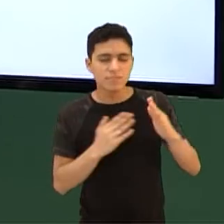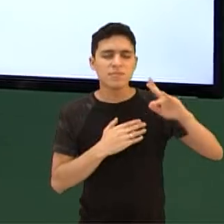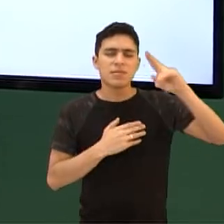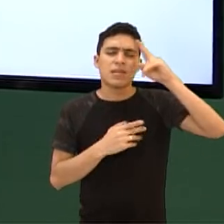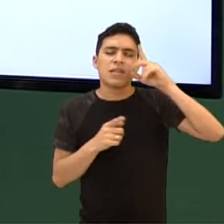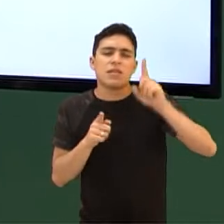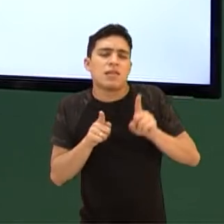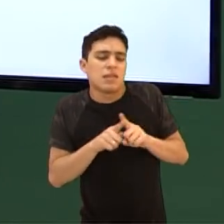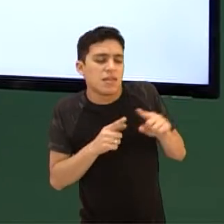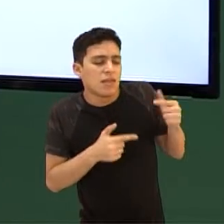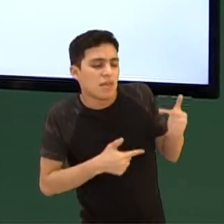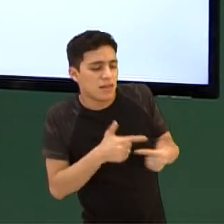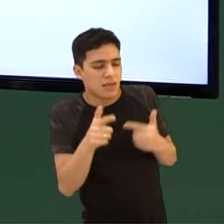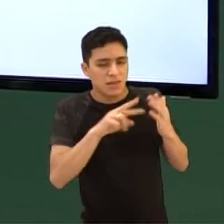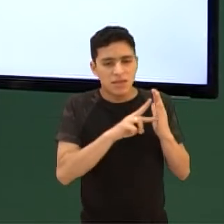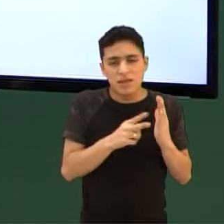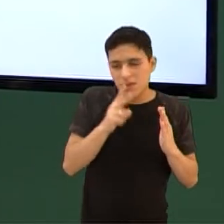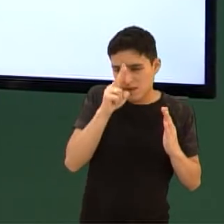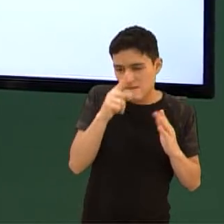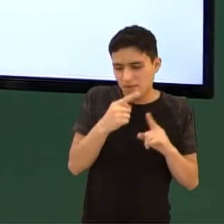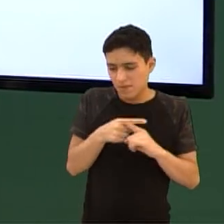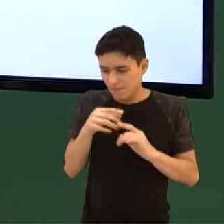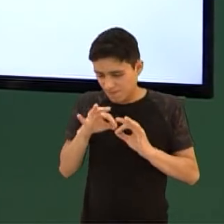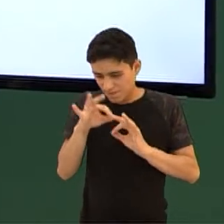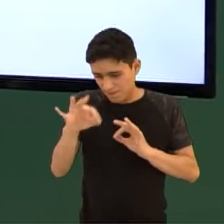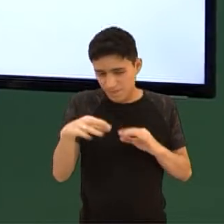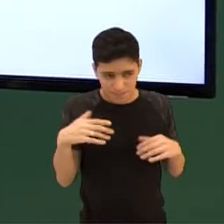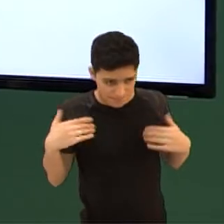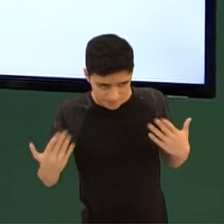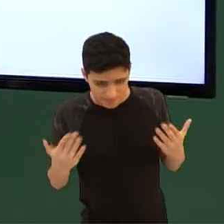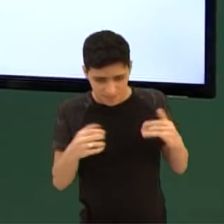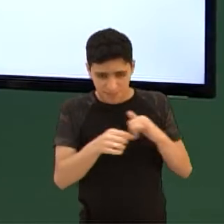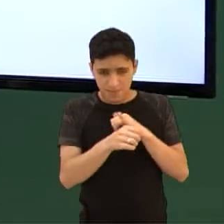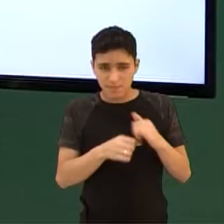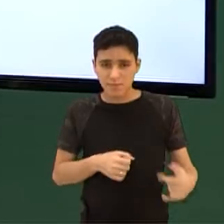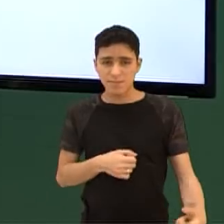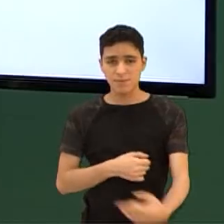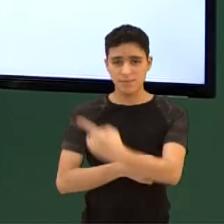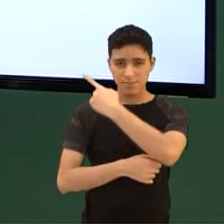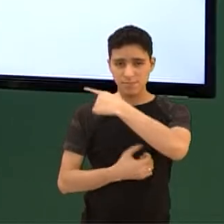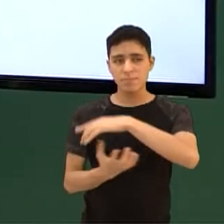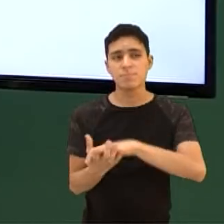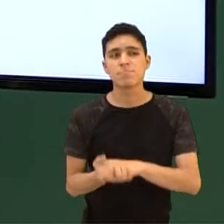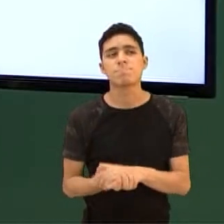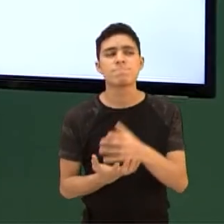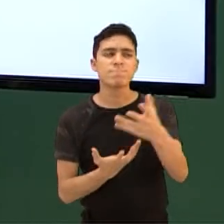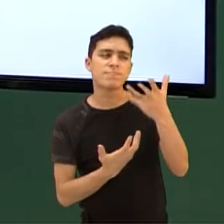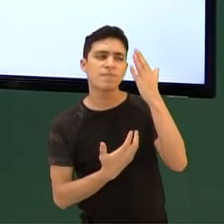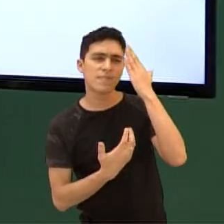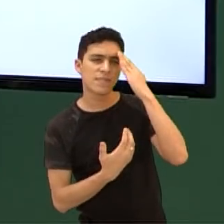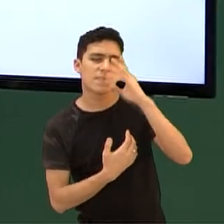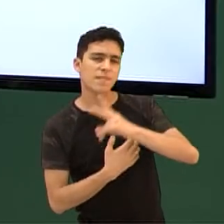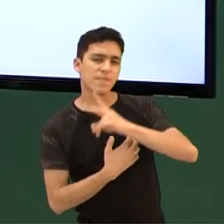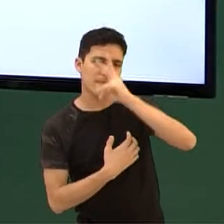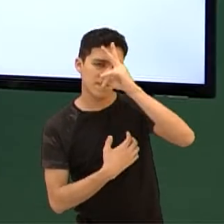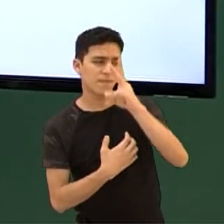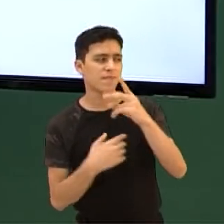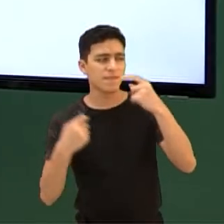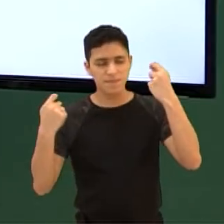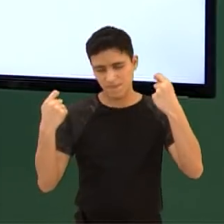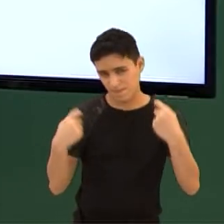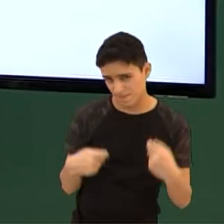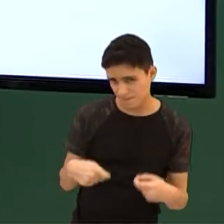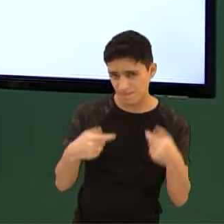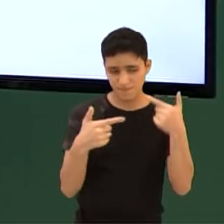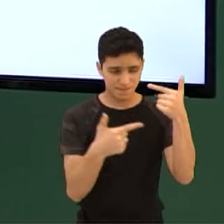que trabalho é força vezes a distância. Então, qual é a jogadinha que eu vou fazer aqui? O que eu quero saber é a força. Eu preciso